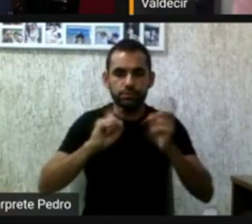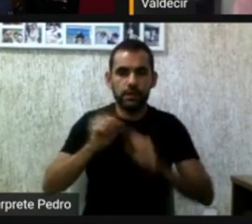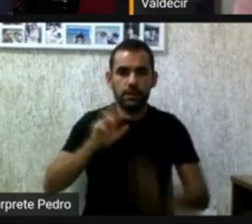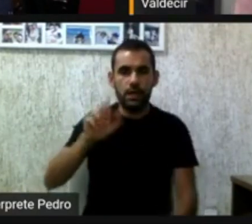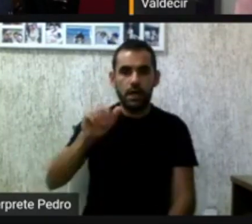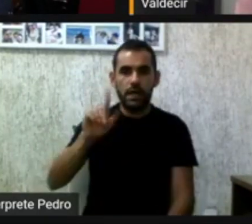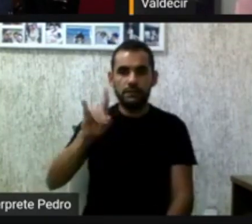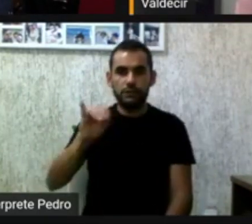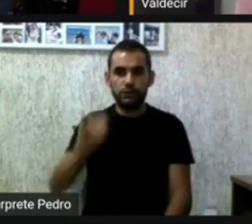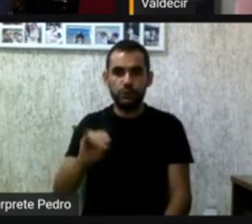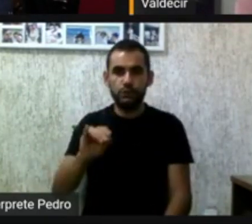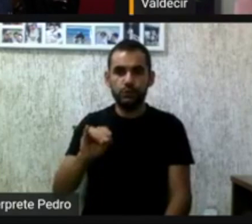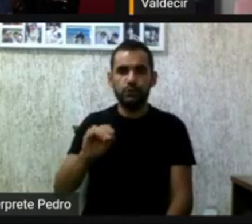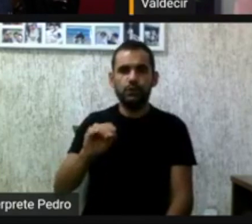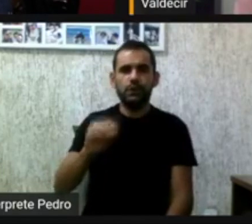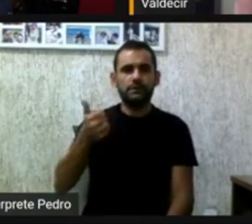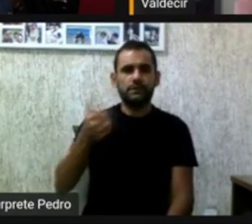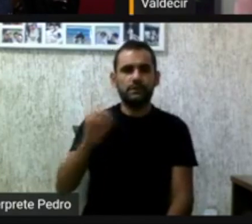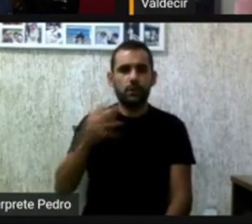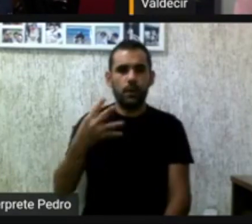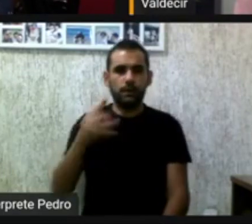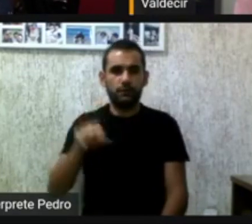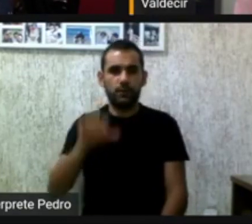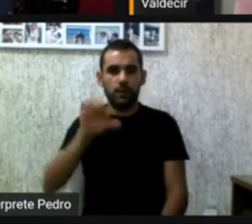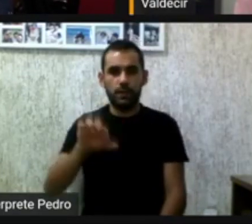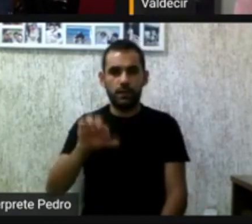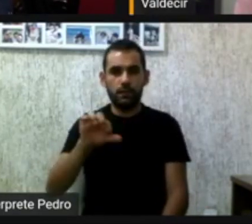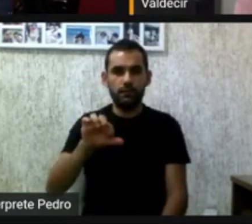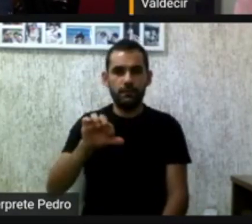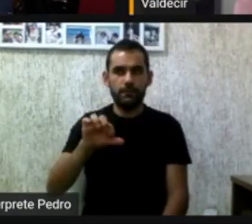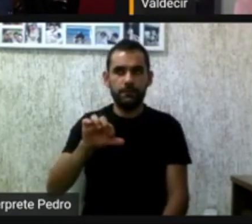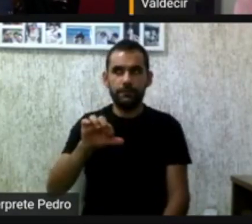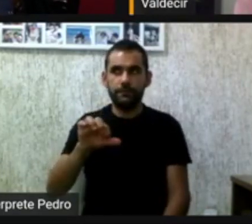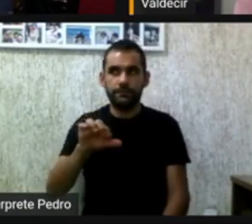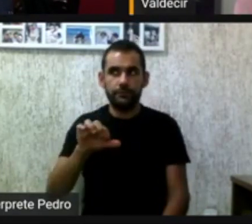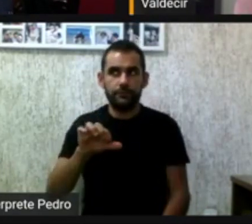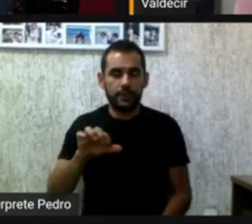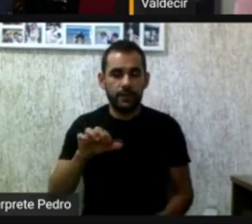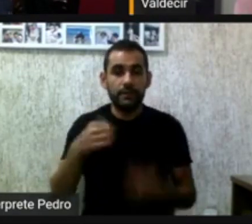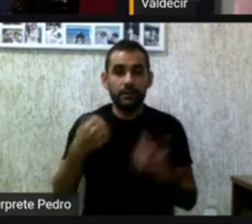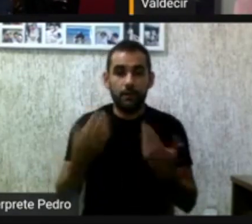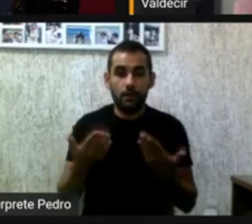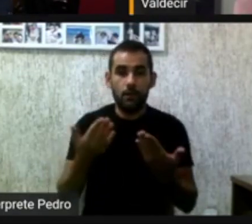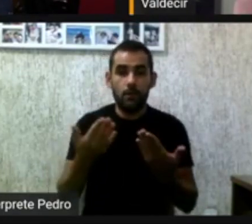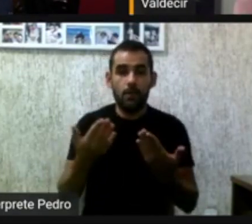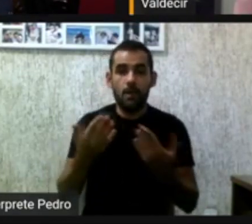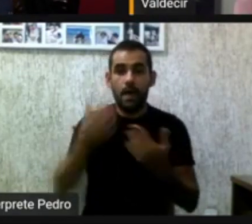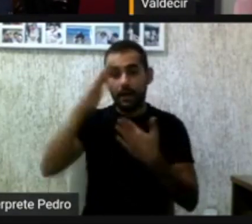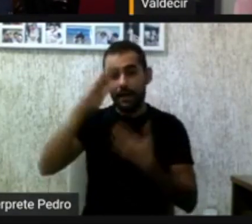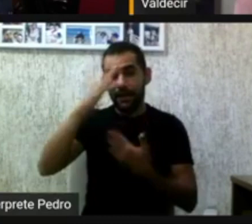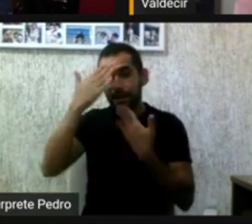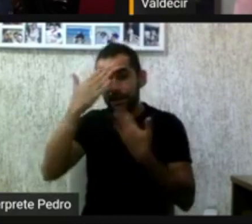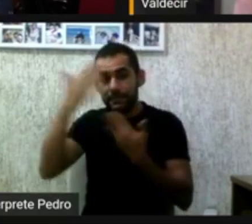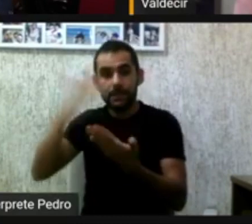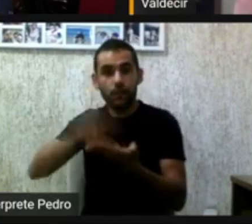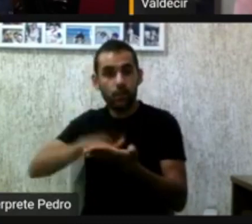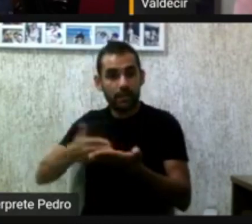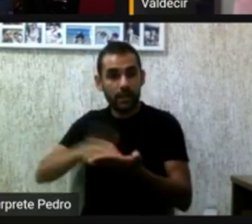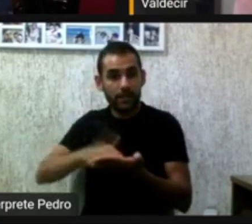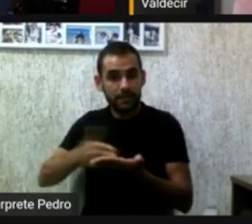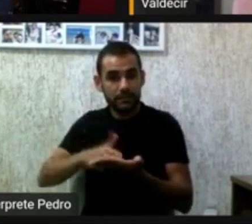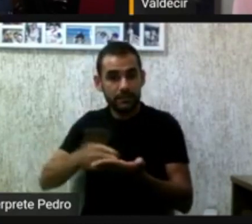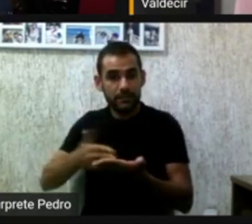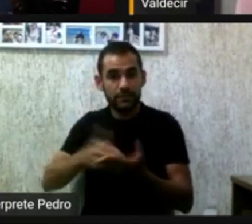FM 104,9 de Tiradentes e também agradecer ao nosso intérprete, né, de Libras, o